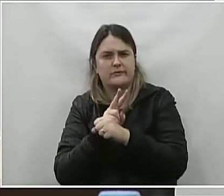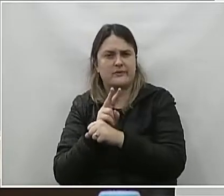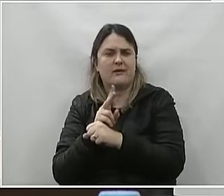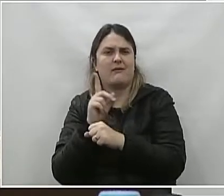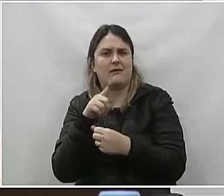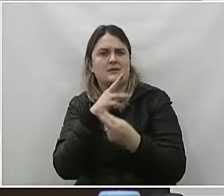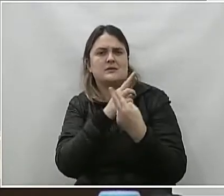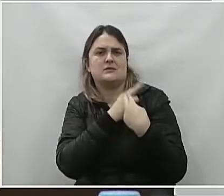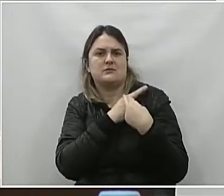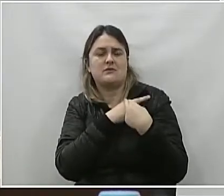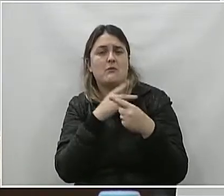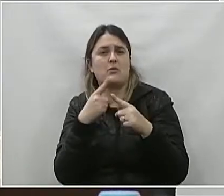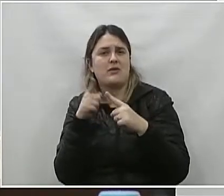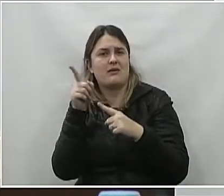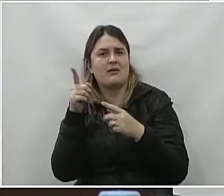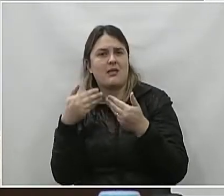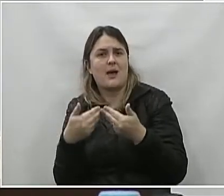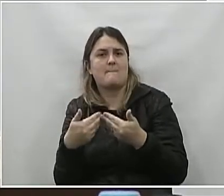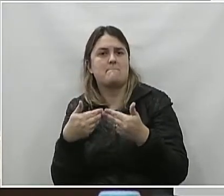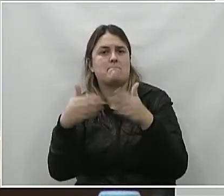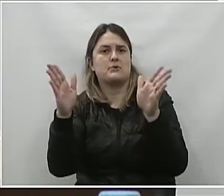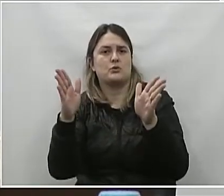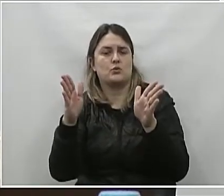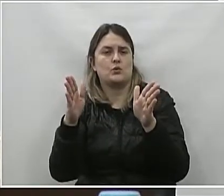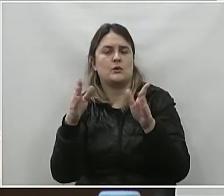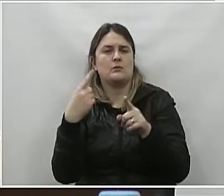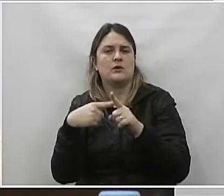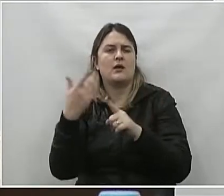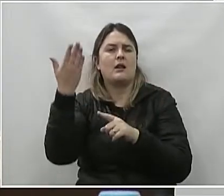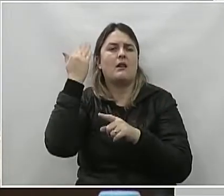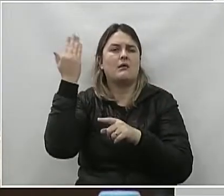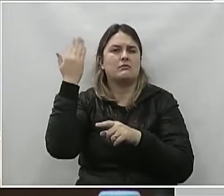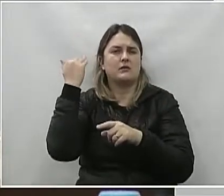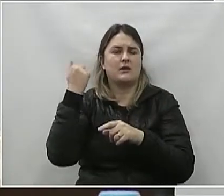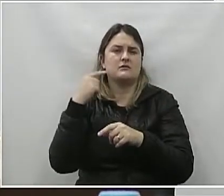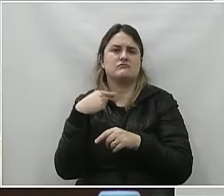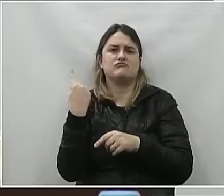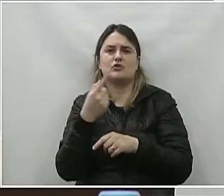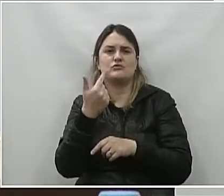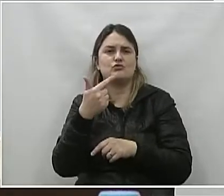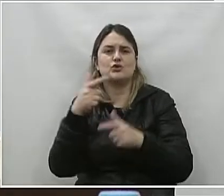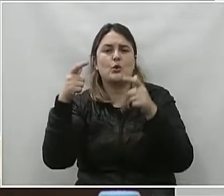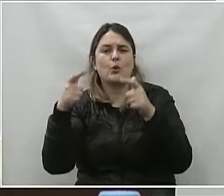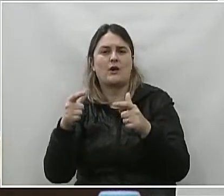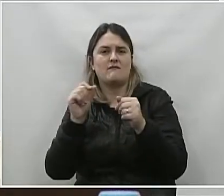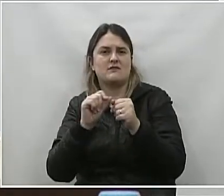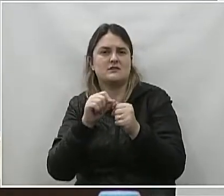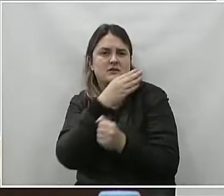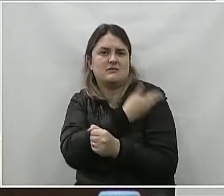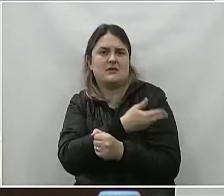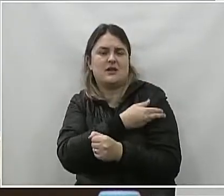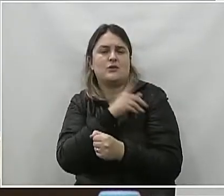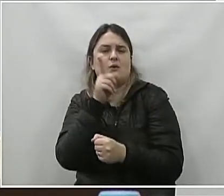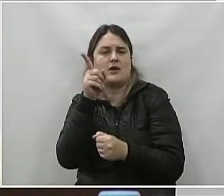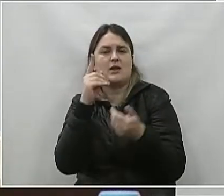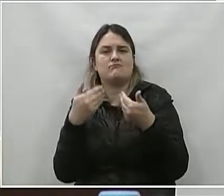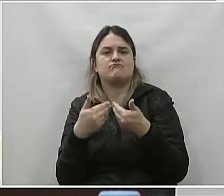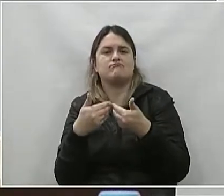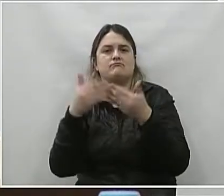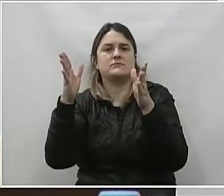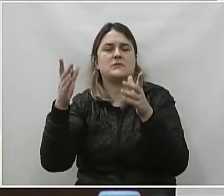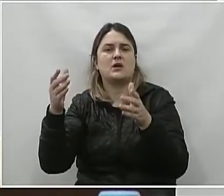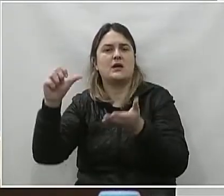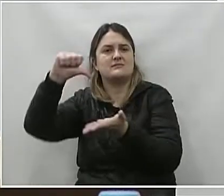pessoas que abriu as portas para o programa paralímpico. Na época, nós não tínhamos um local para treinamento, e ele abriu